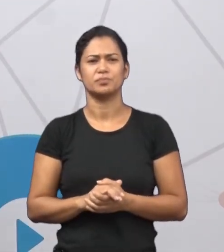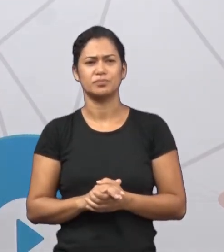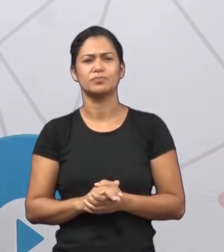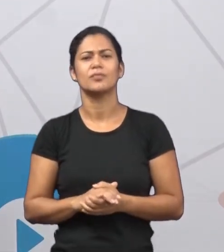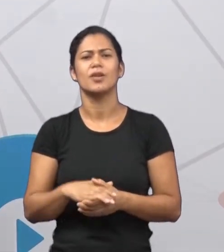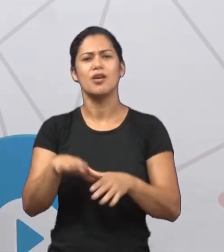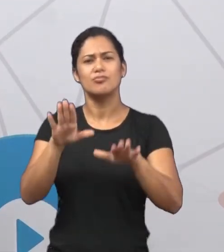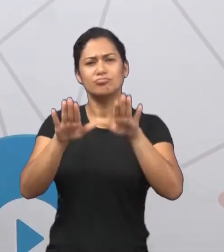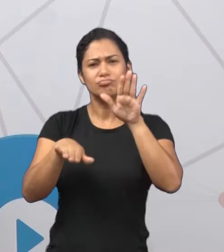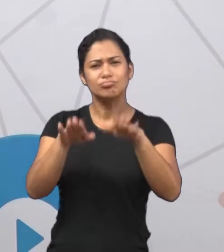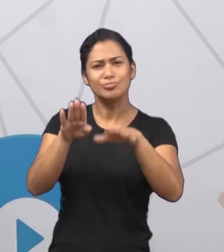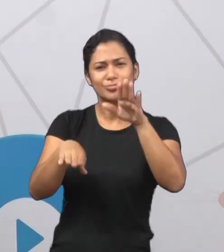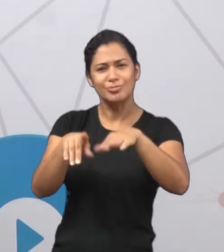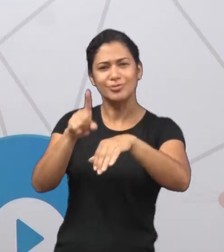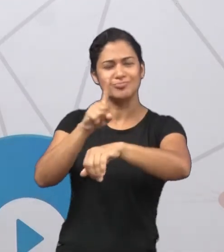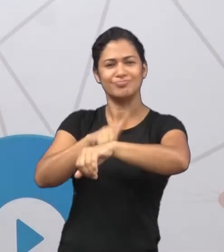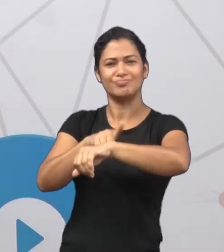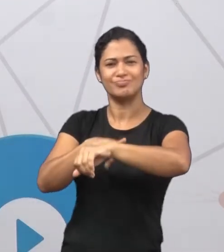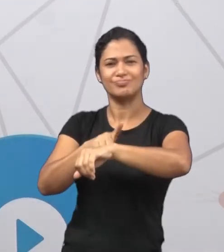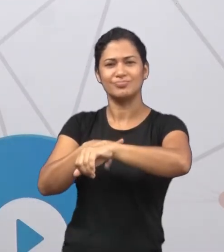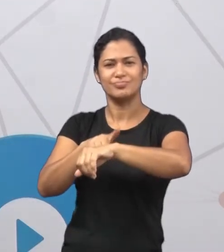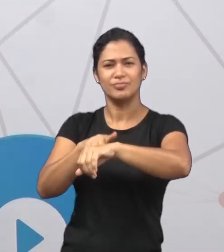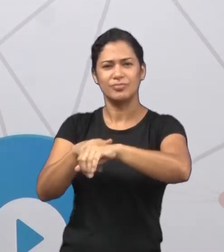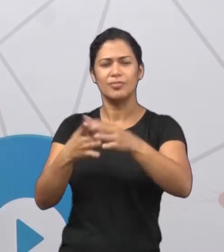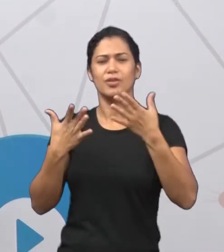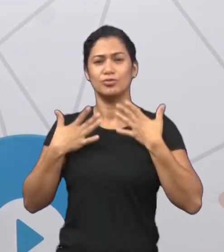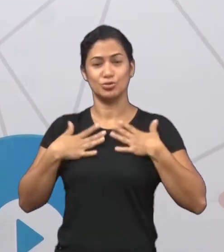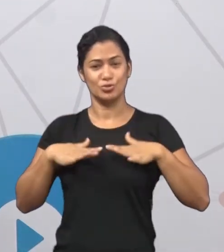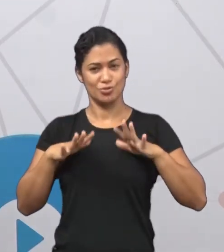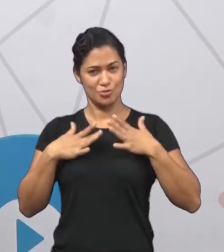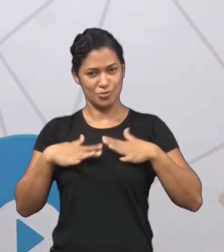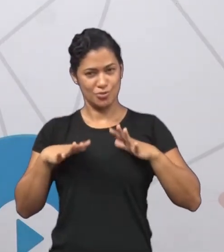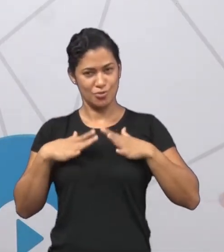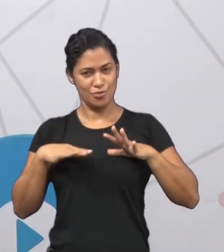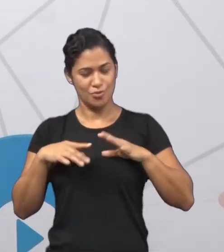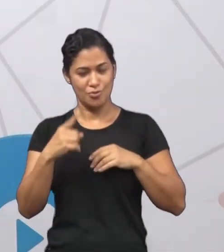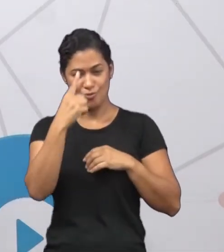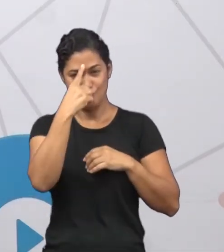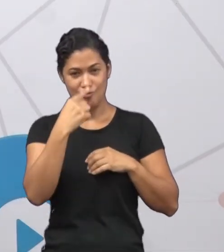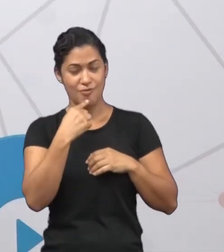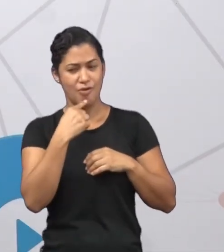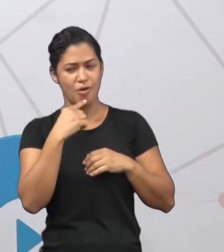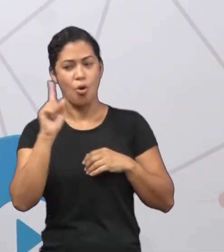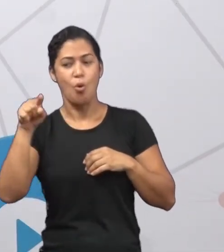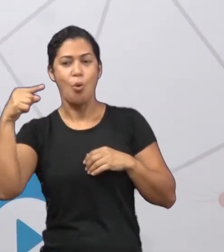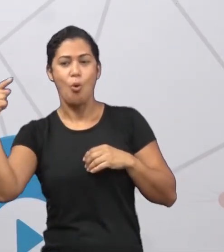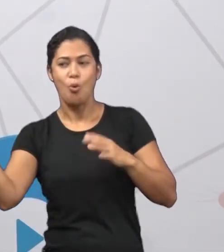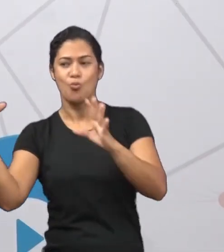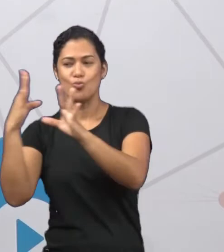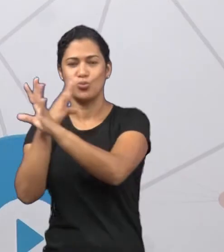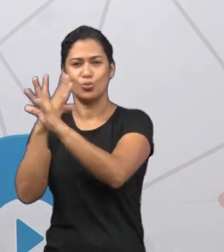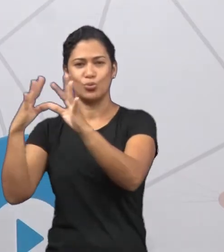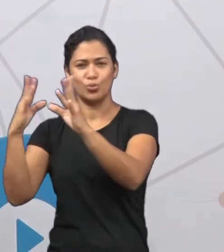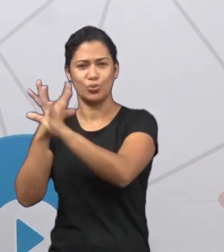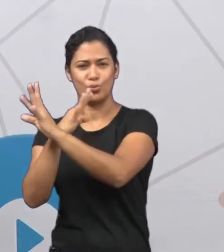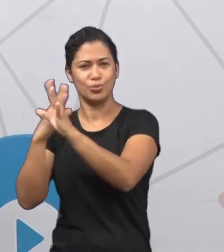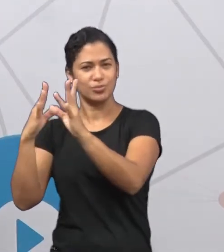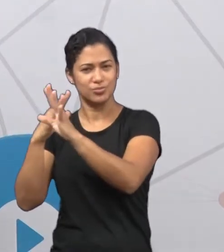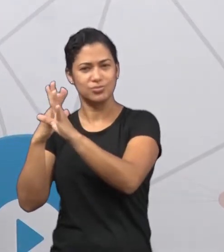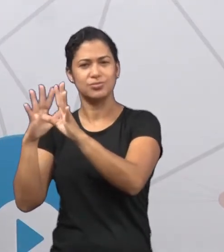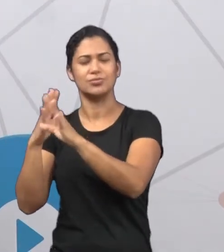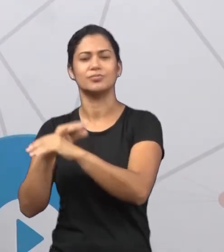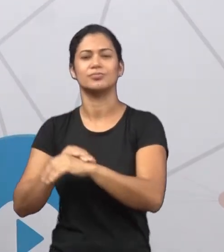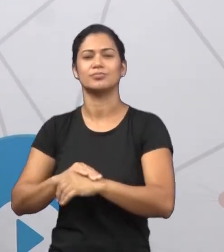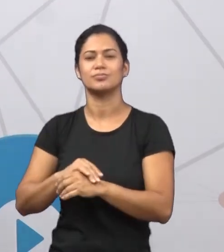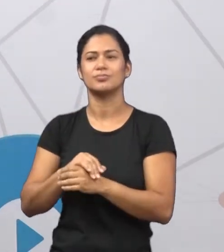crianças? Ó, se for tranquila, é essa imagem. E se for agitada, é a outra imagem. Ok,